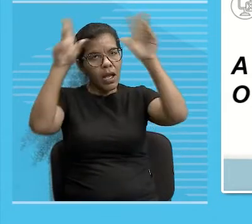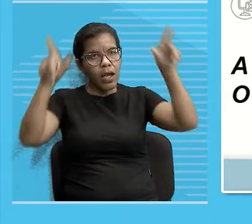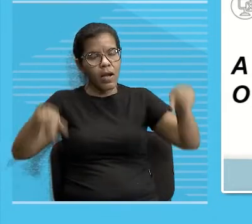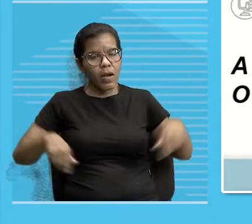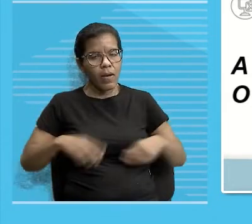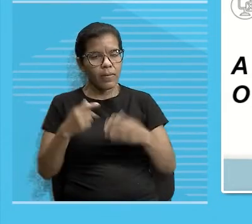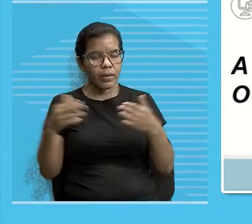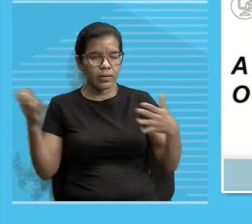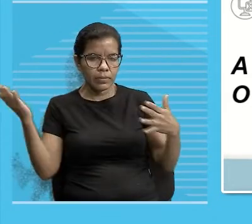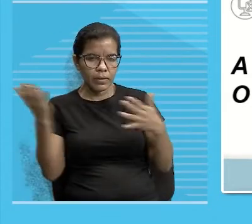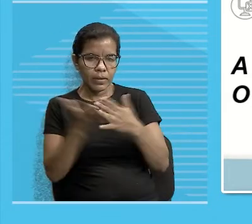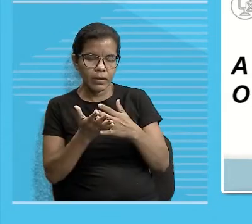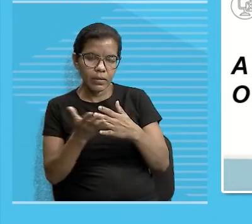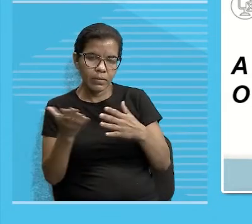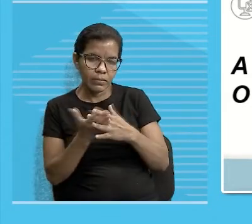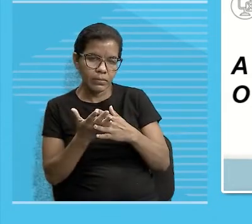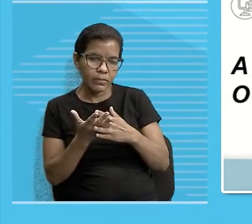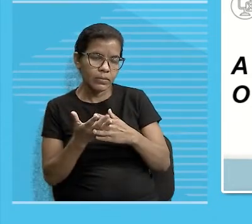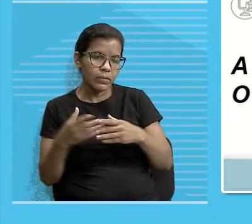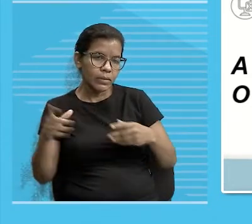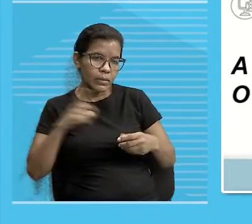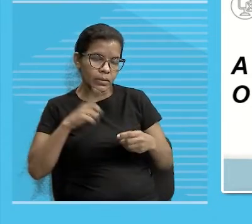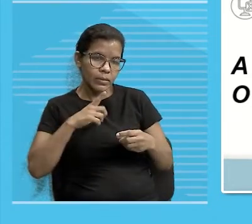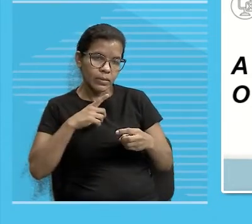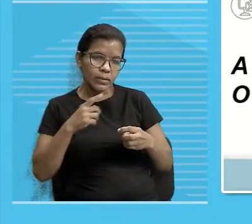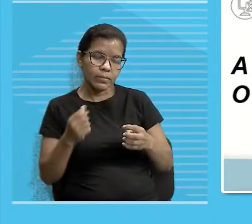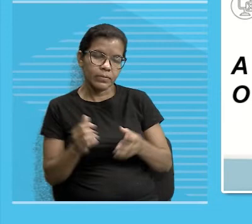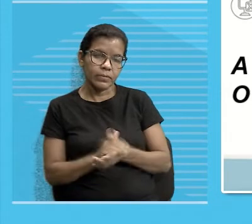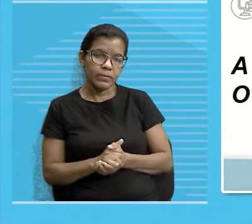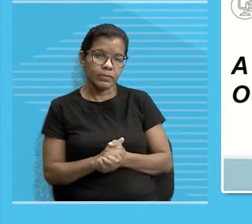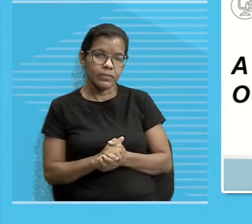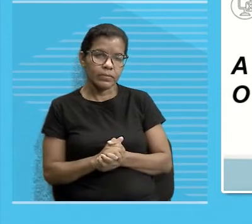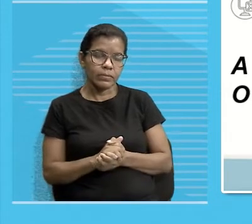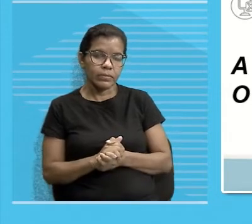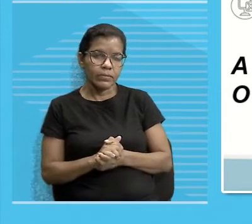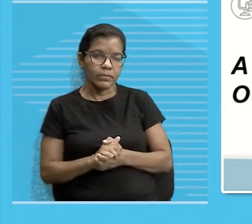porque ela tem, literalmente,